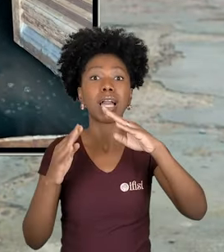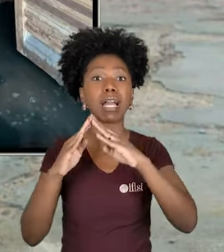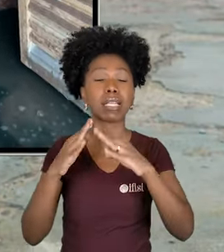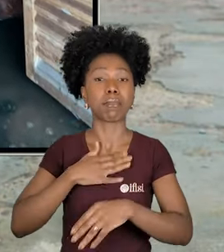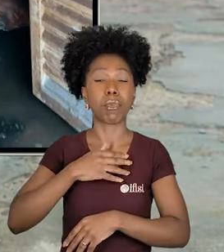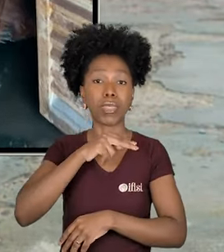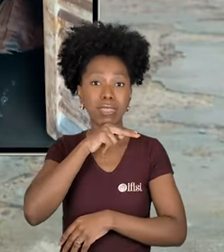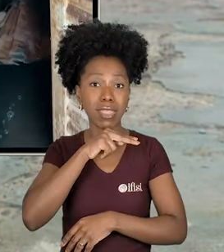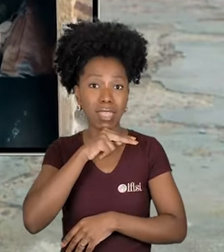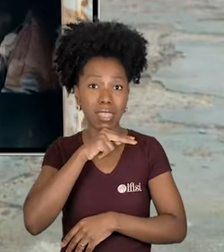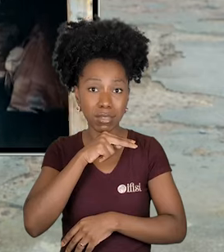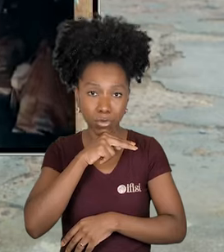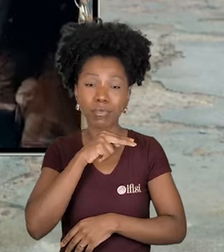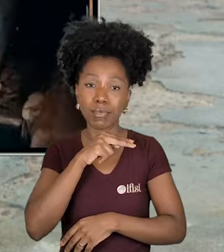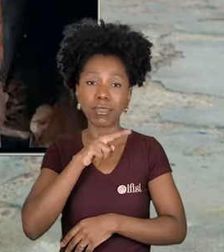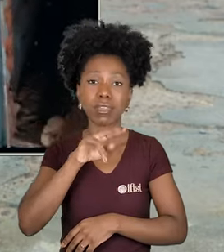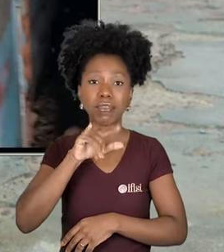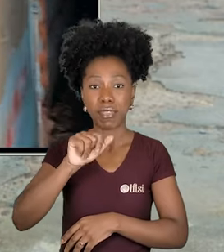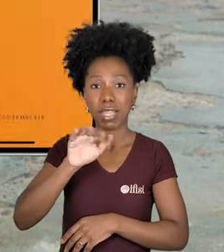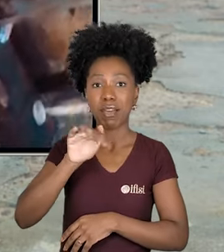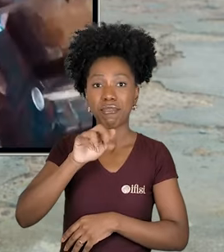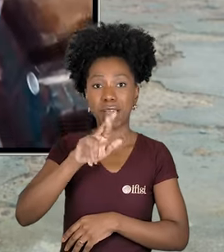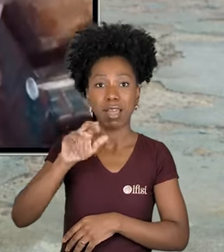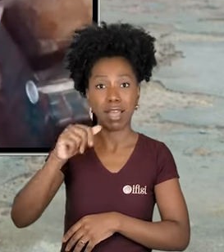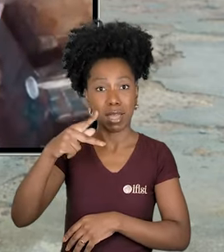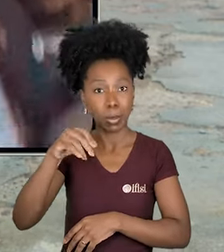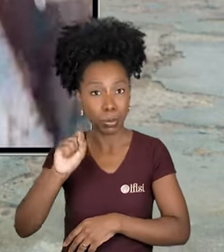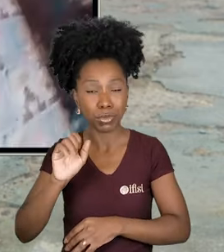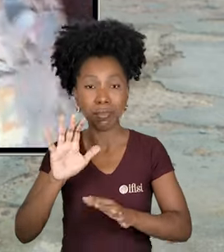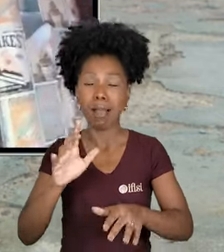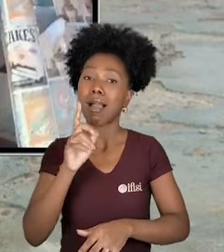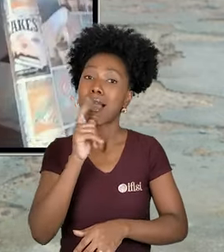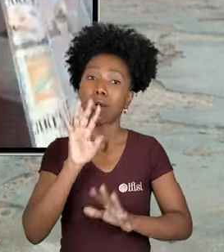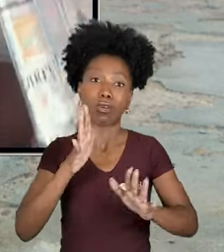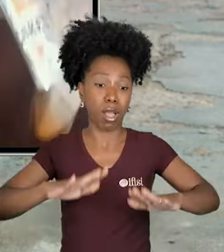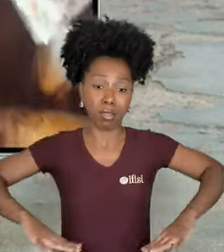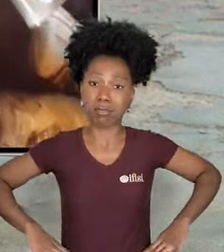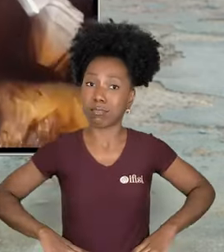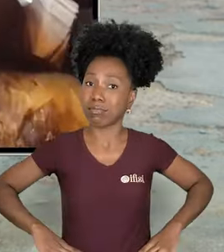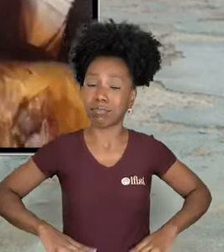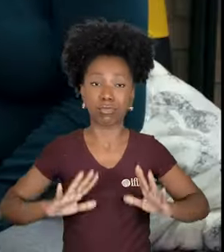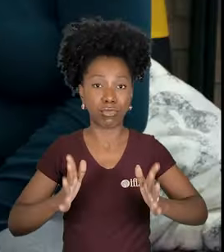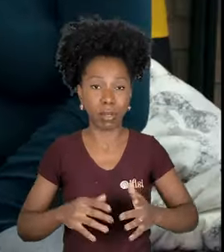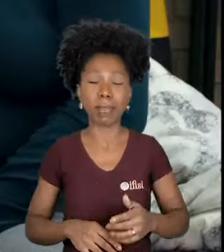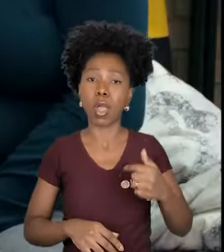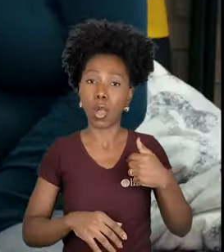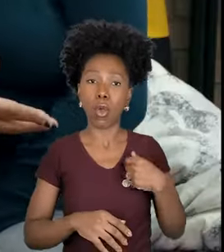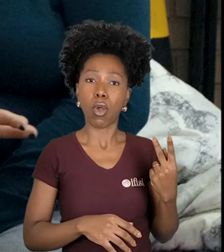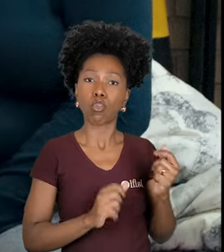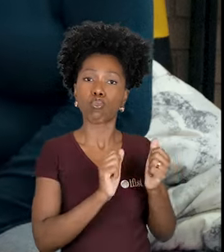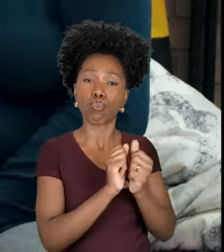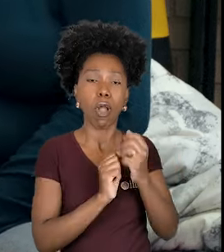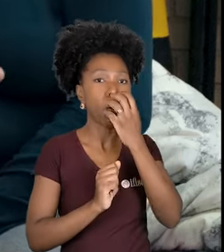fomos lá para casa do meu neto, na Vila Farrapos, né? Mas a água já estava pela cintura, né? Da minha casa, assim, na rua. Eu, ela